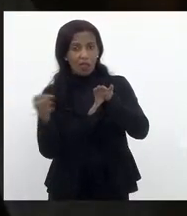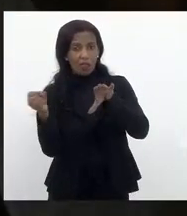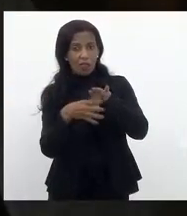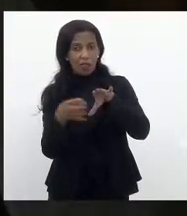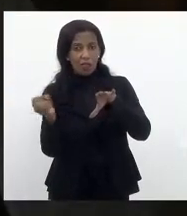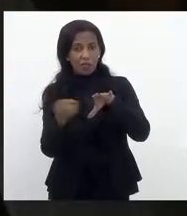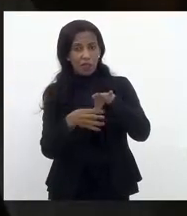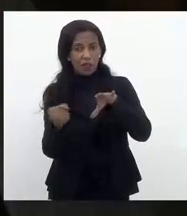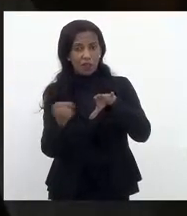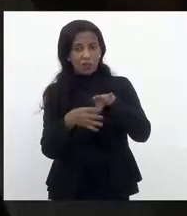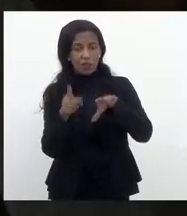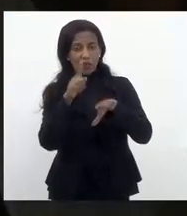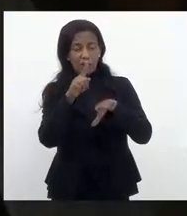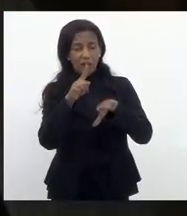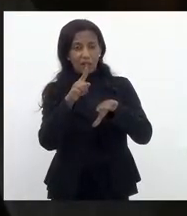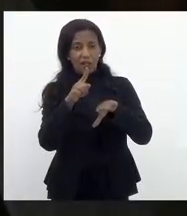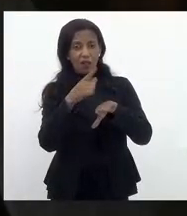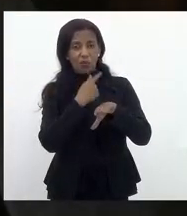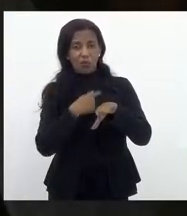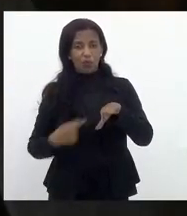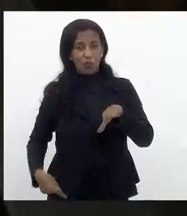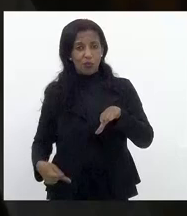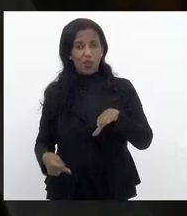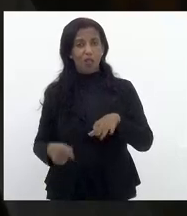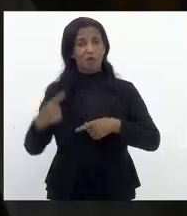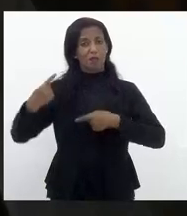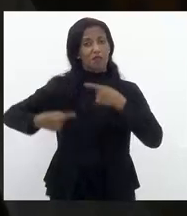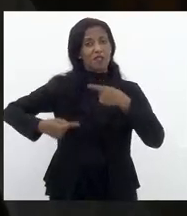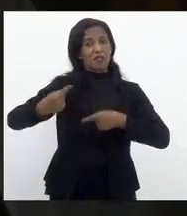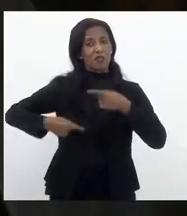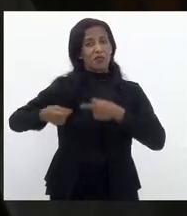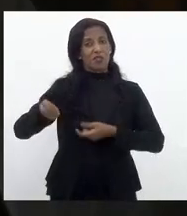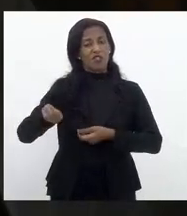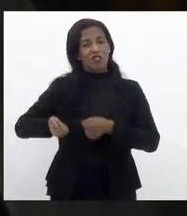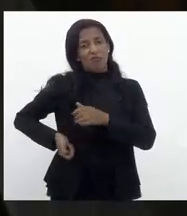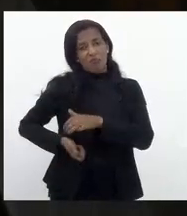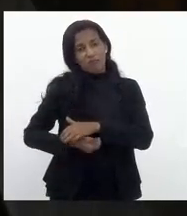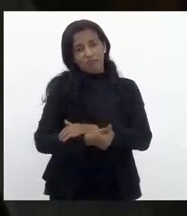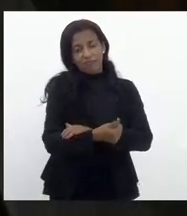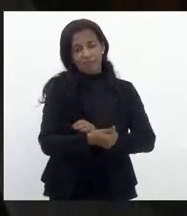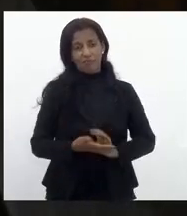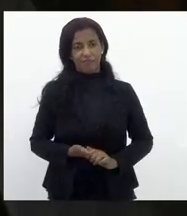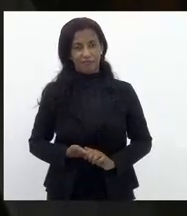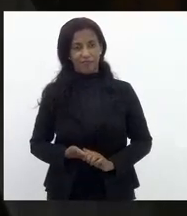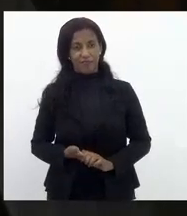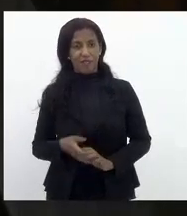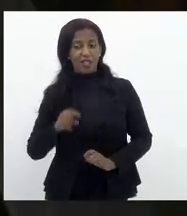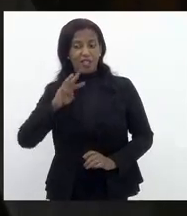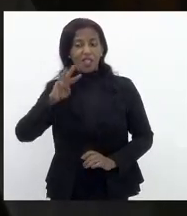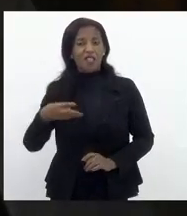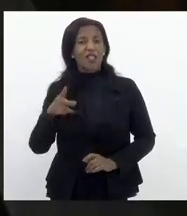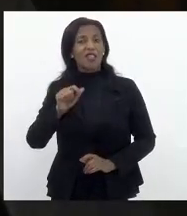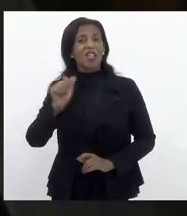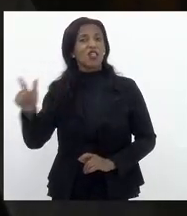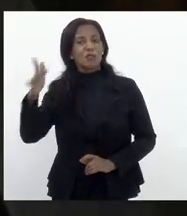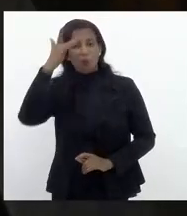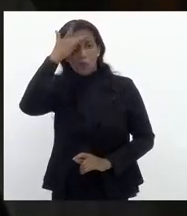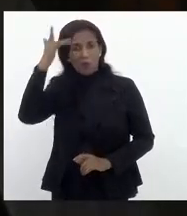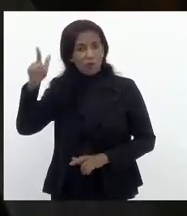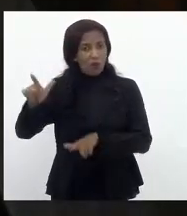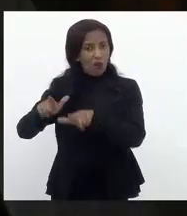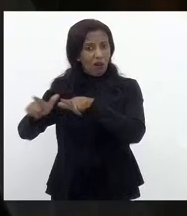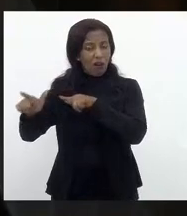nos cofres públicos vai fazer políticas de investimento e dois três mil funcionários